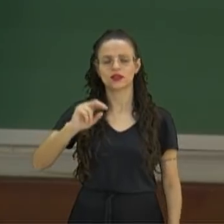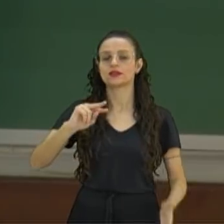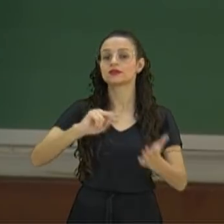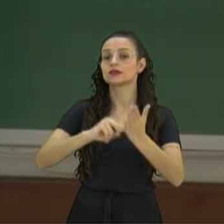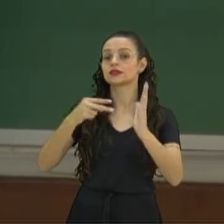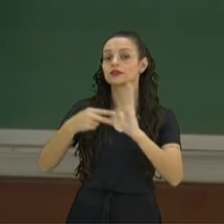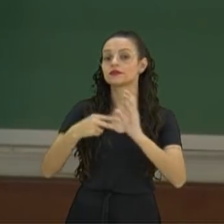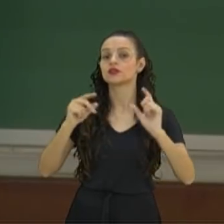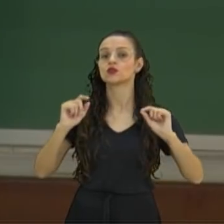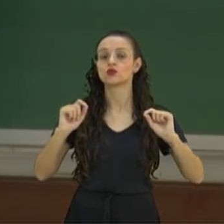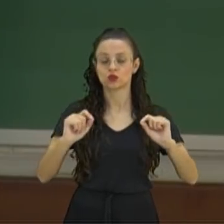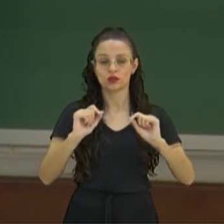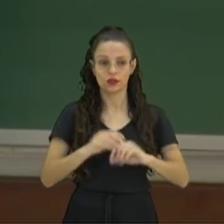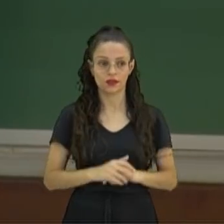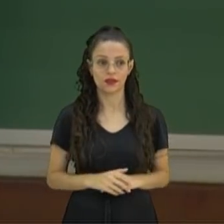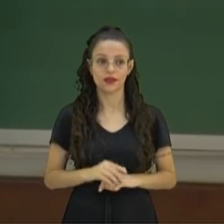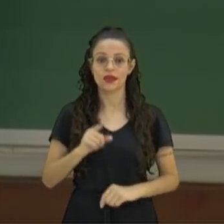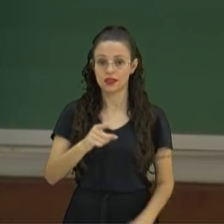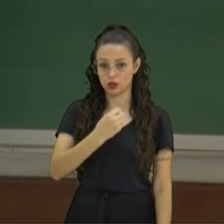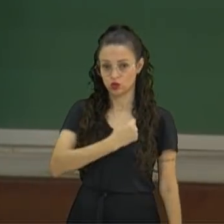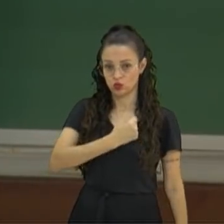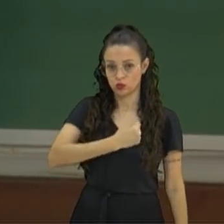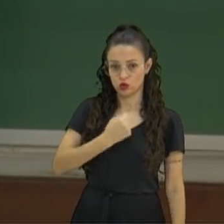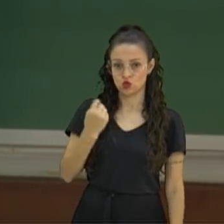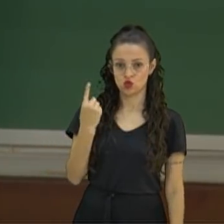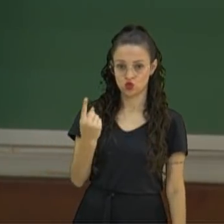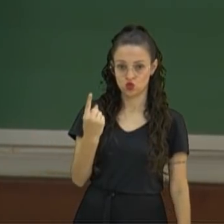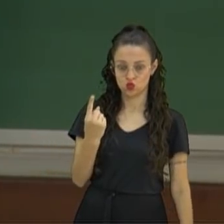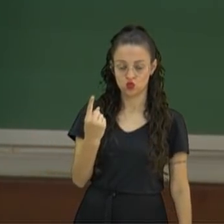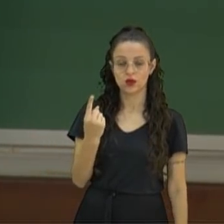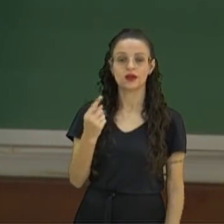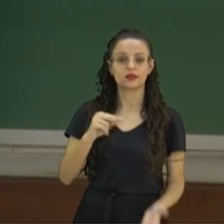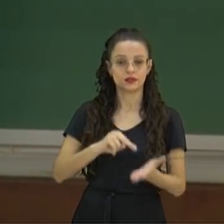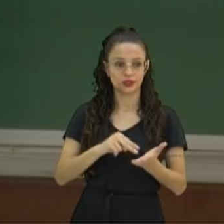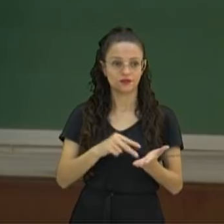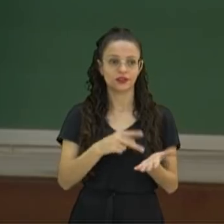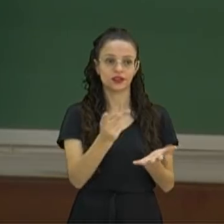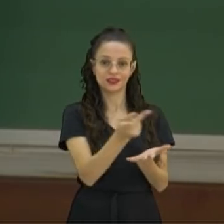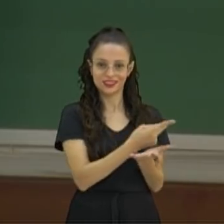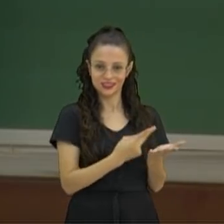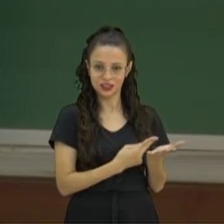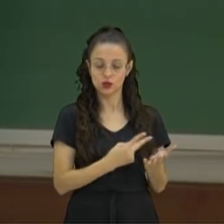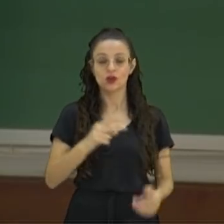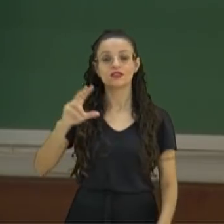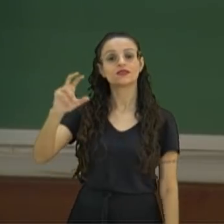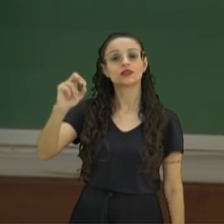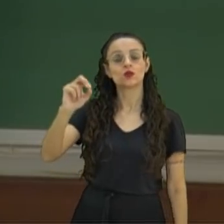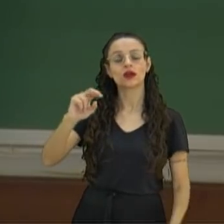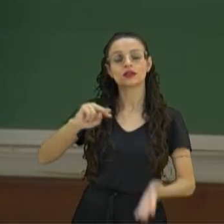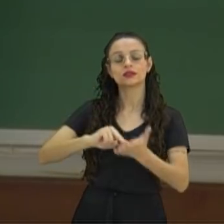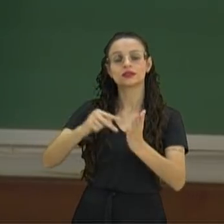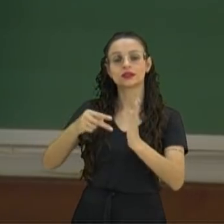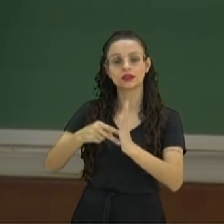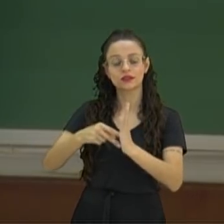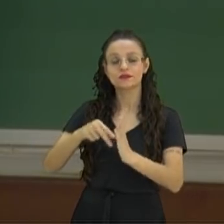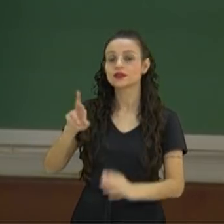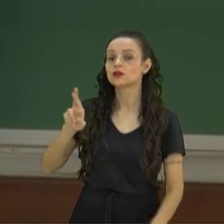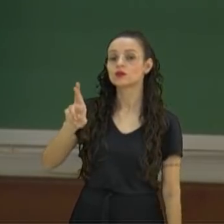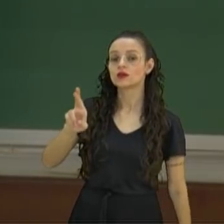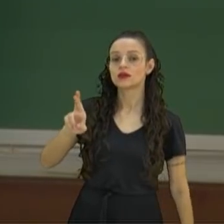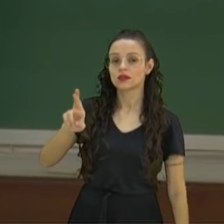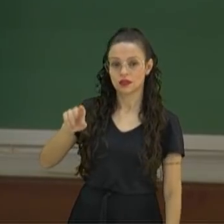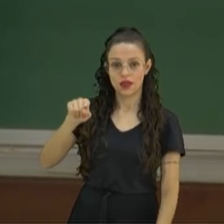dizer o quê? Que este número aqui é o tamanho do desenho e que este número aqui refere-se ao